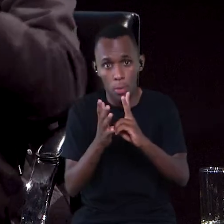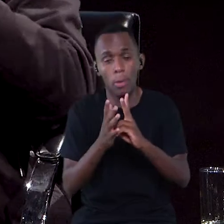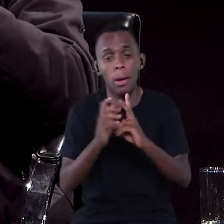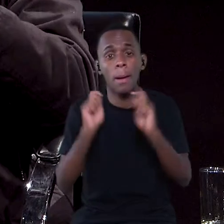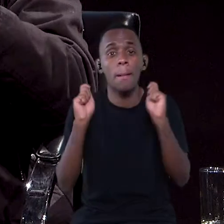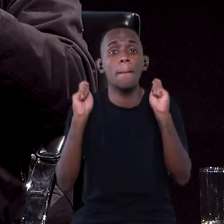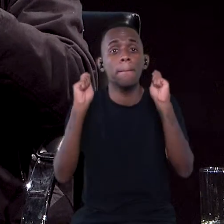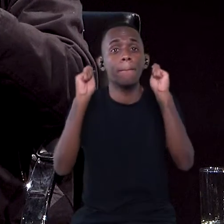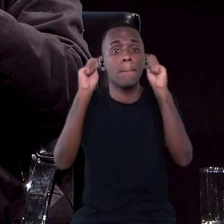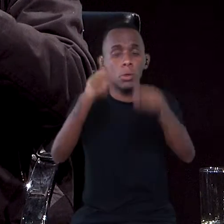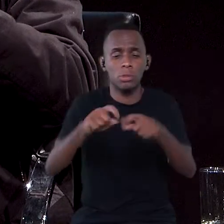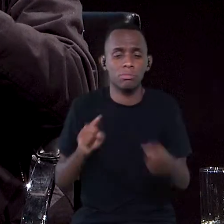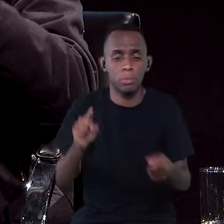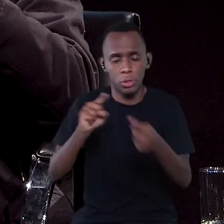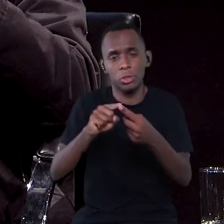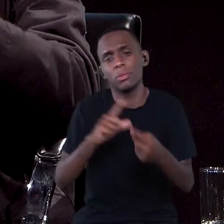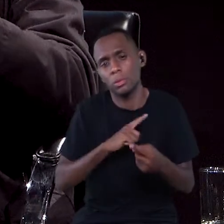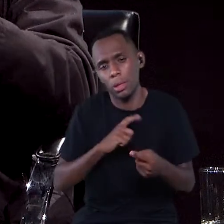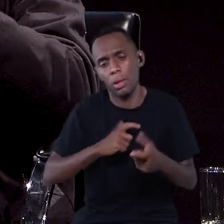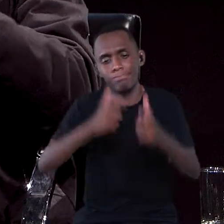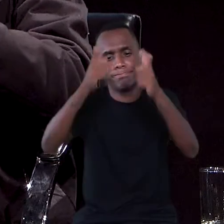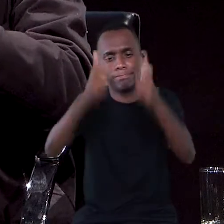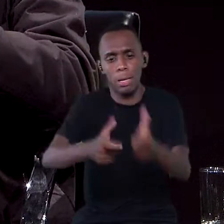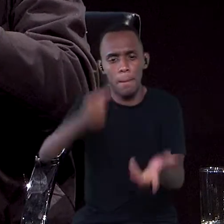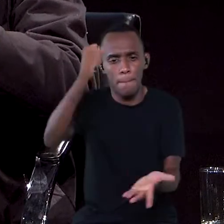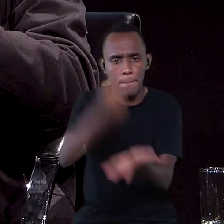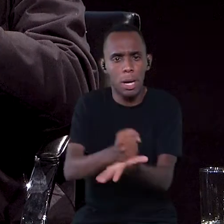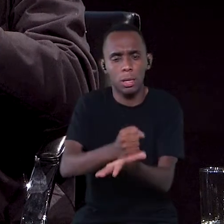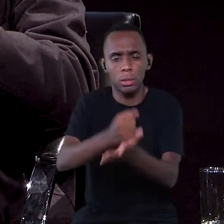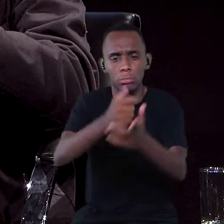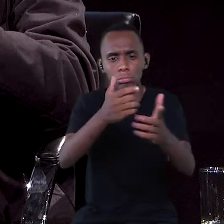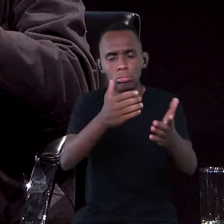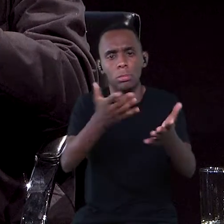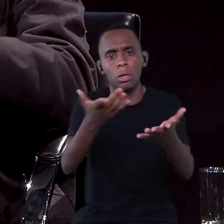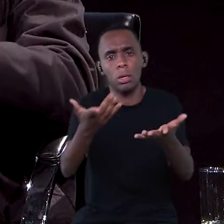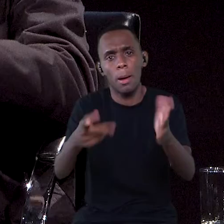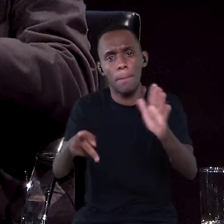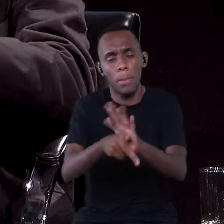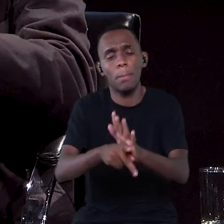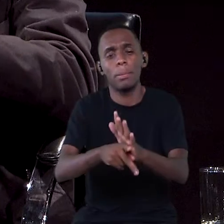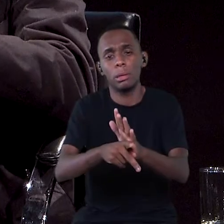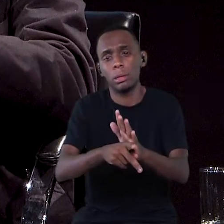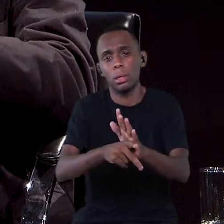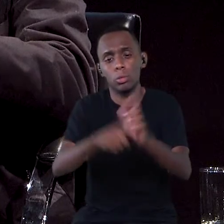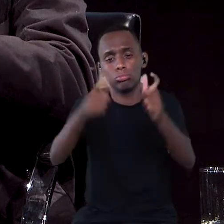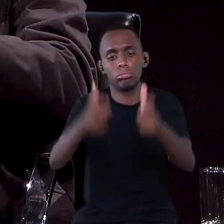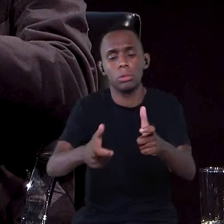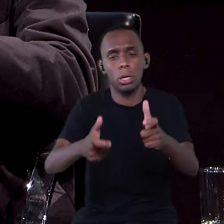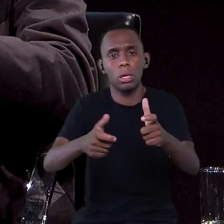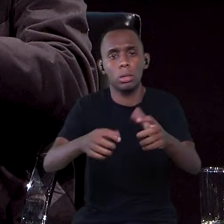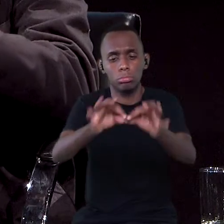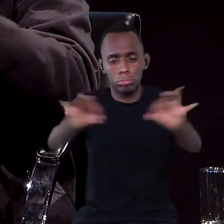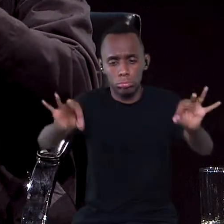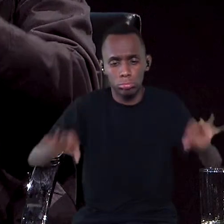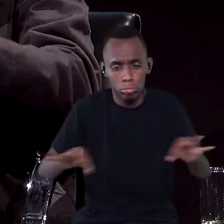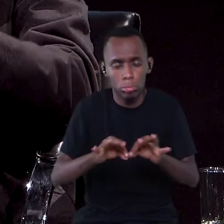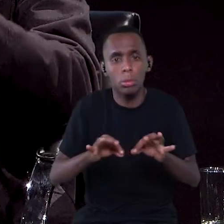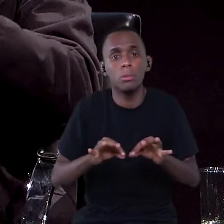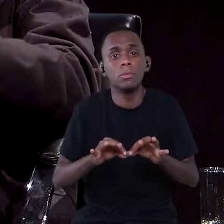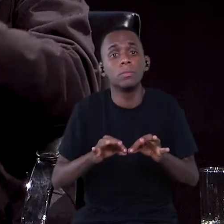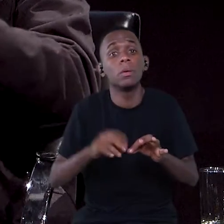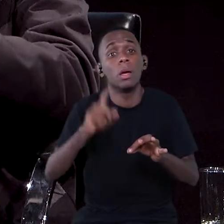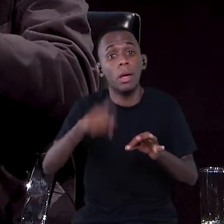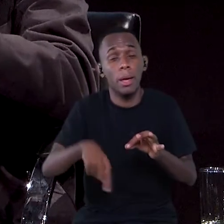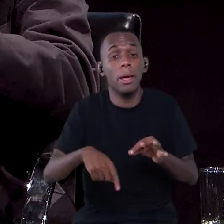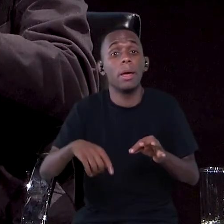viável a partir de coisas muito objetivas. É demarcação de terras. Isso não é um dado subjetivo, é um dado concreto e